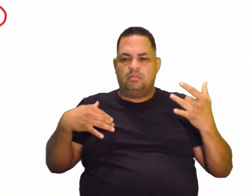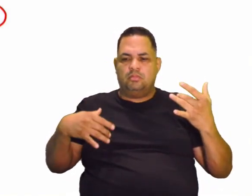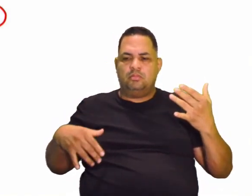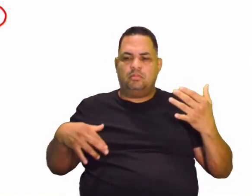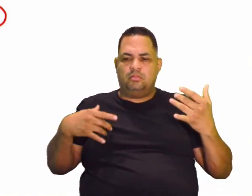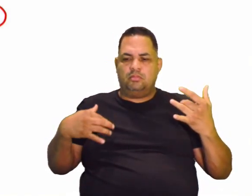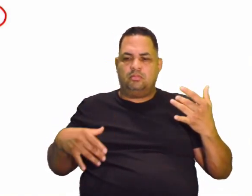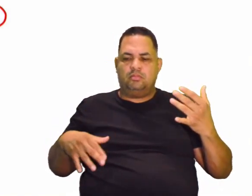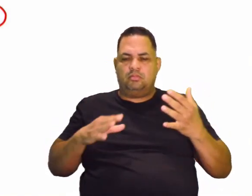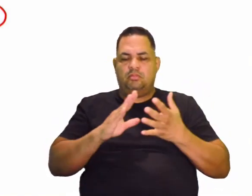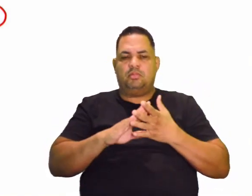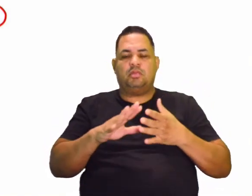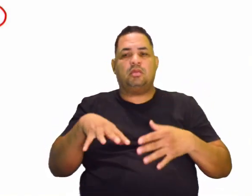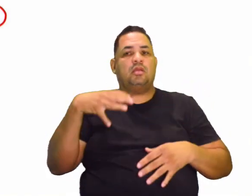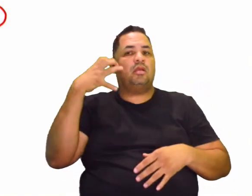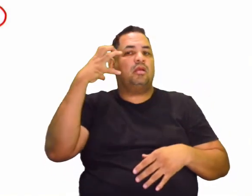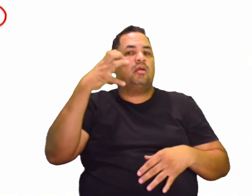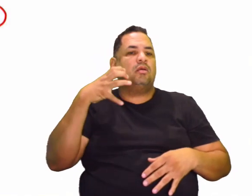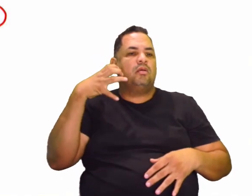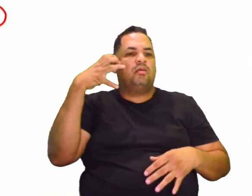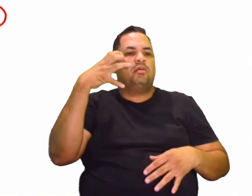então, cantando essas